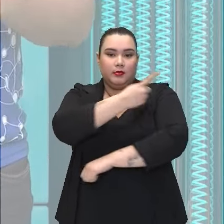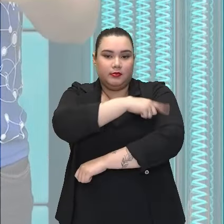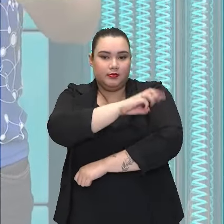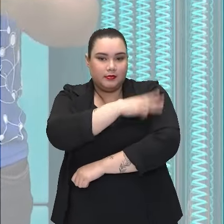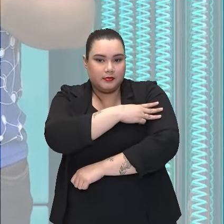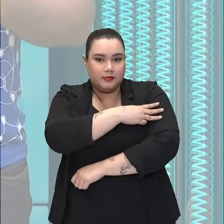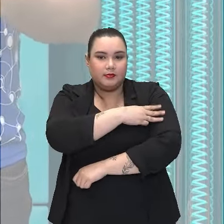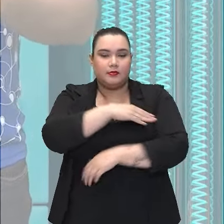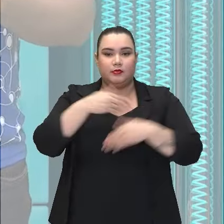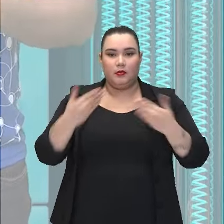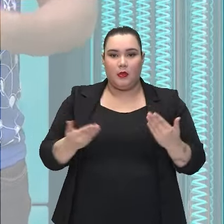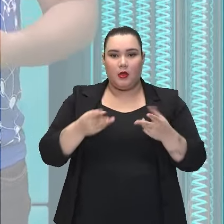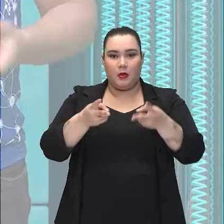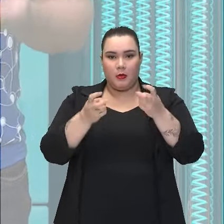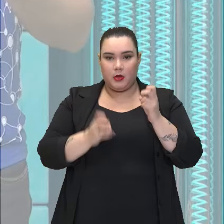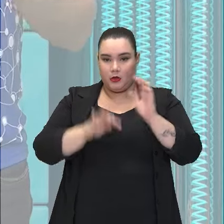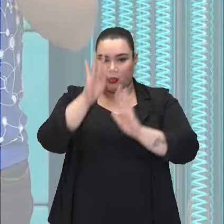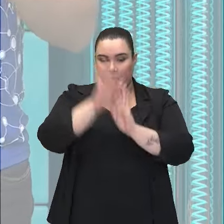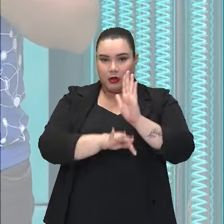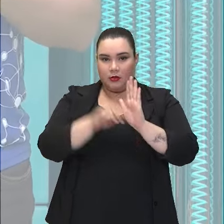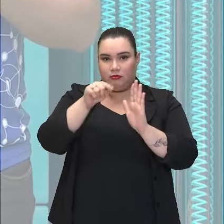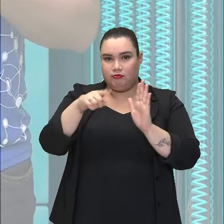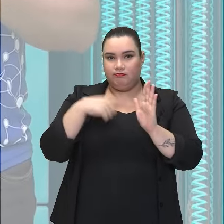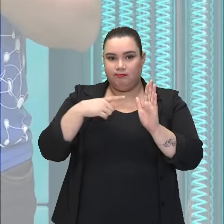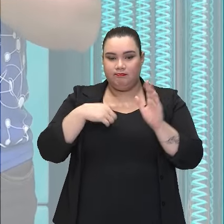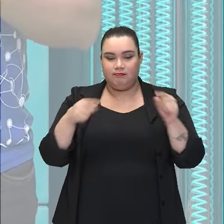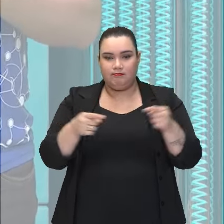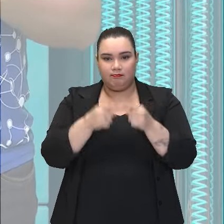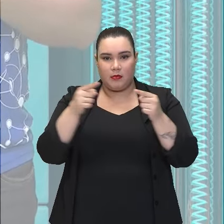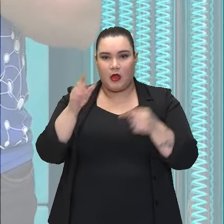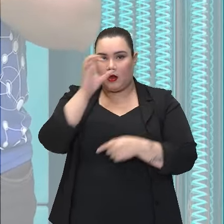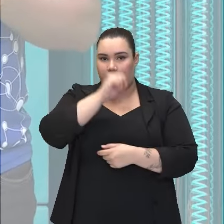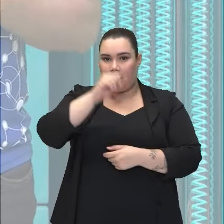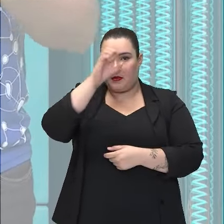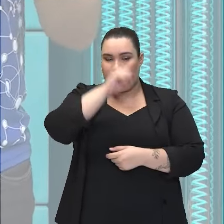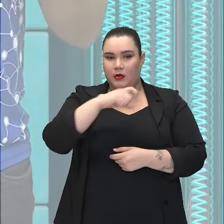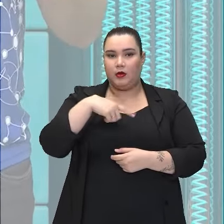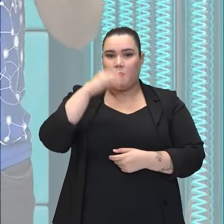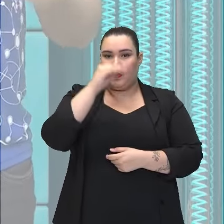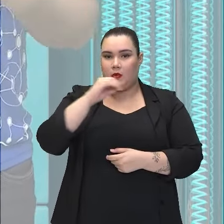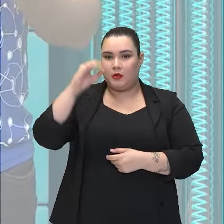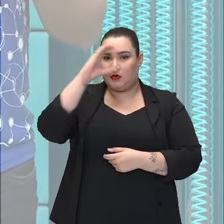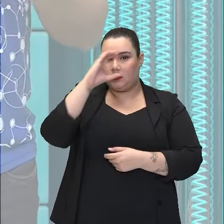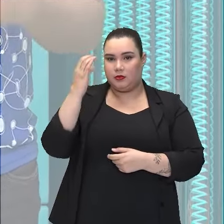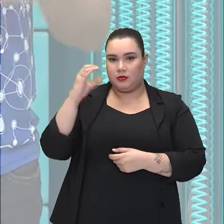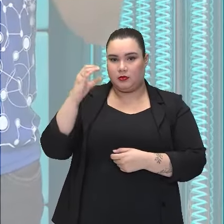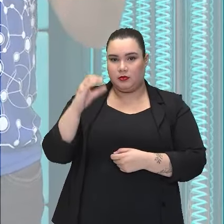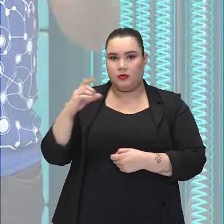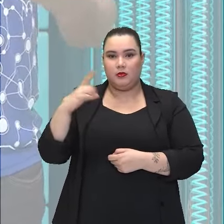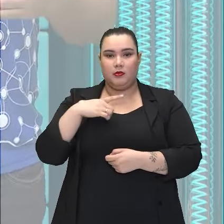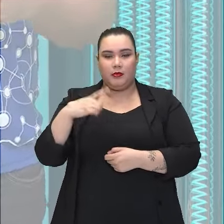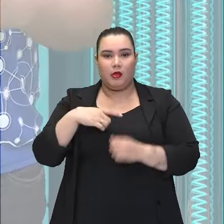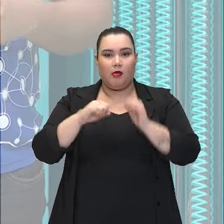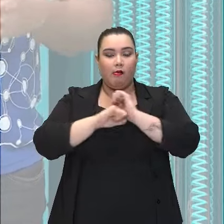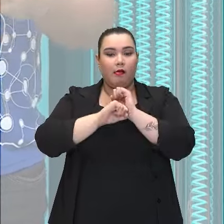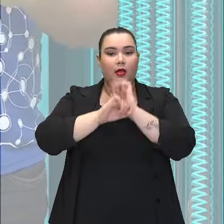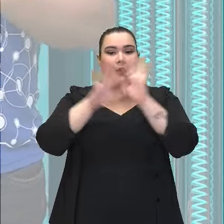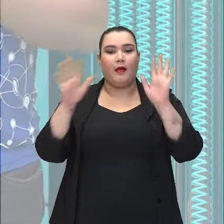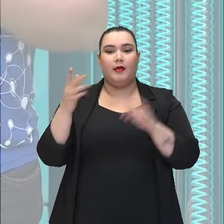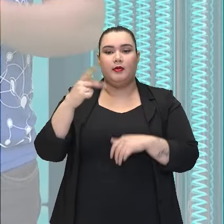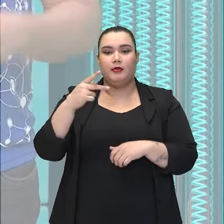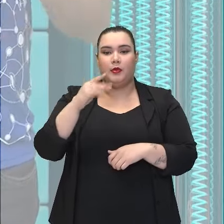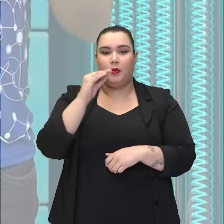percebo que os textos que você tem contato transmitem para você conhecimento científico e fazem você ampliar o seu